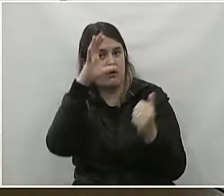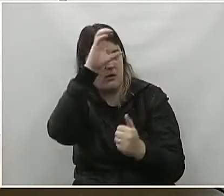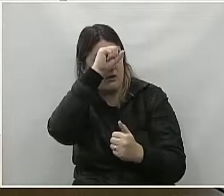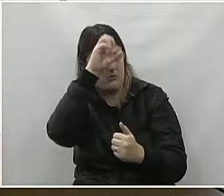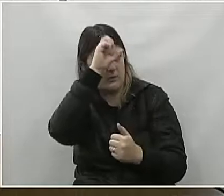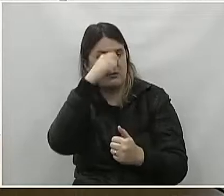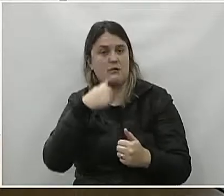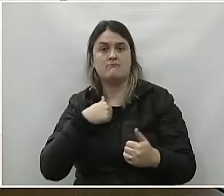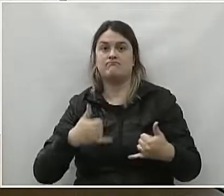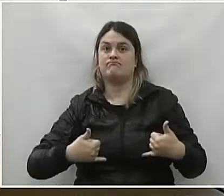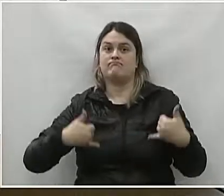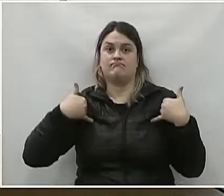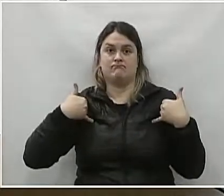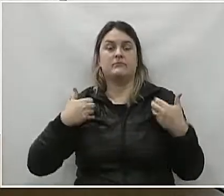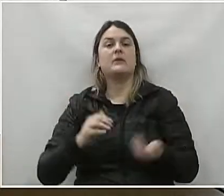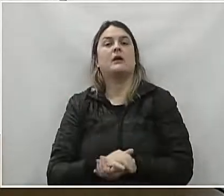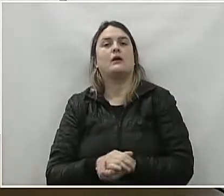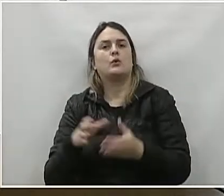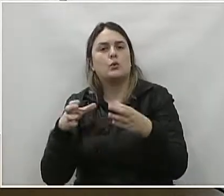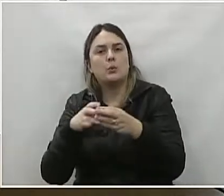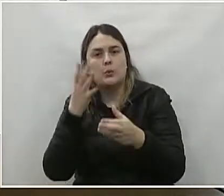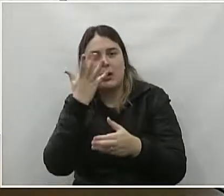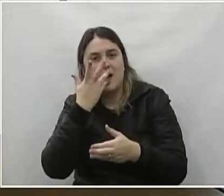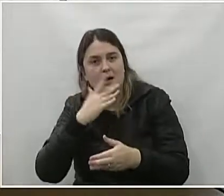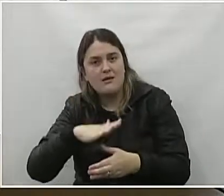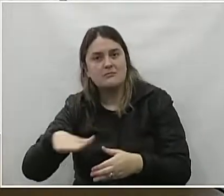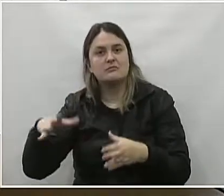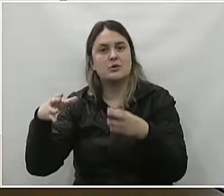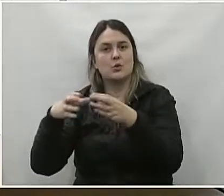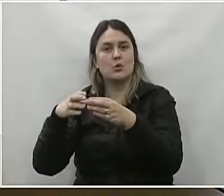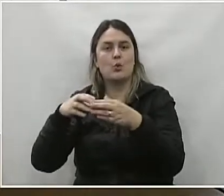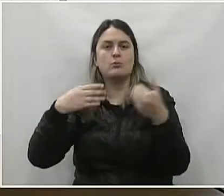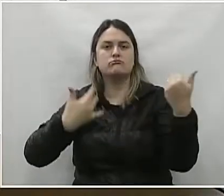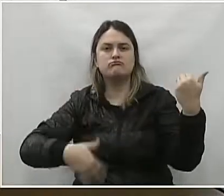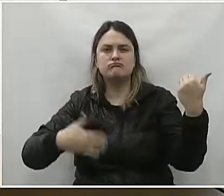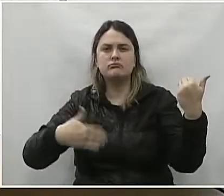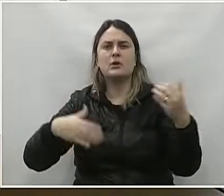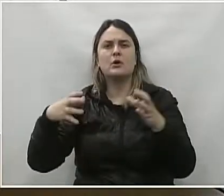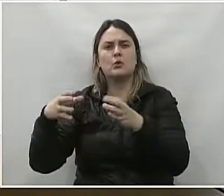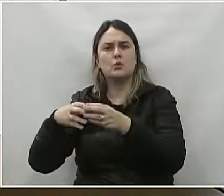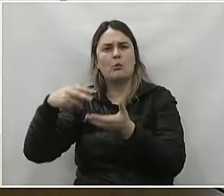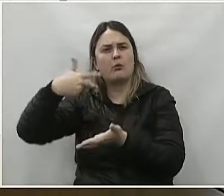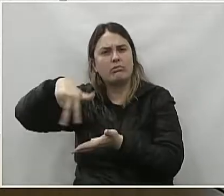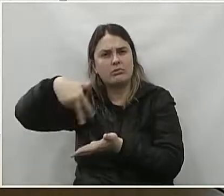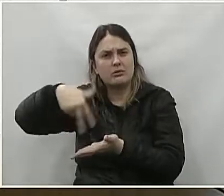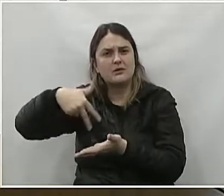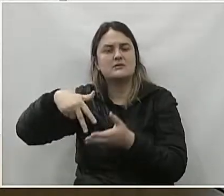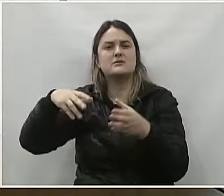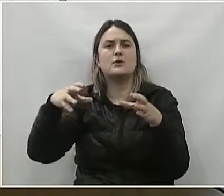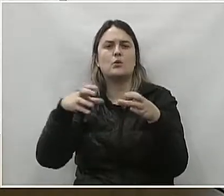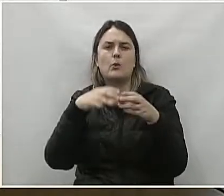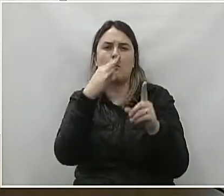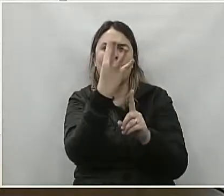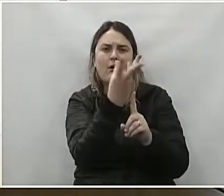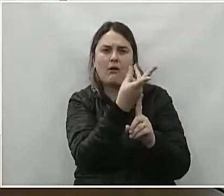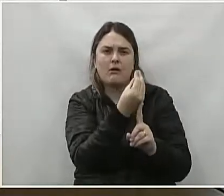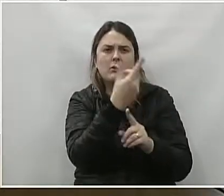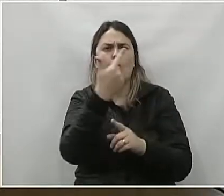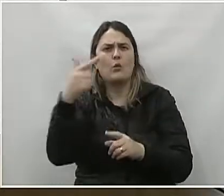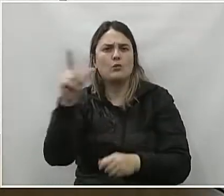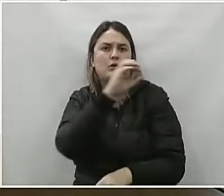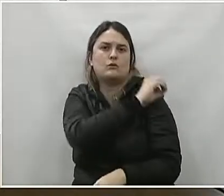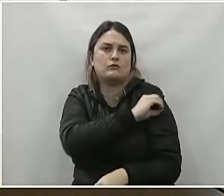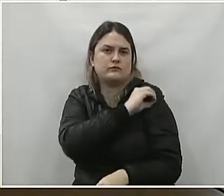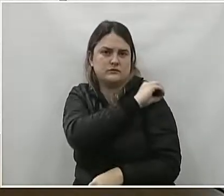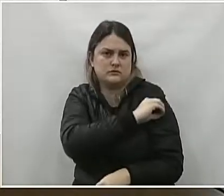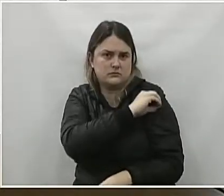qual eu tenho o maior orgulho, grupo de crianças, grupo de violão, grupo de danças, grupo de artesanatos e outras oficinas aqui